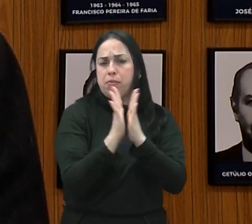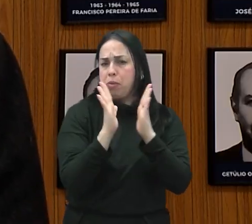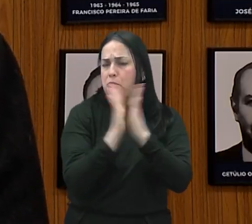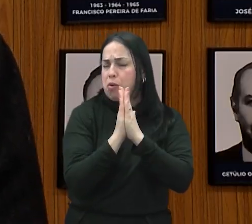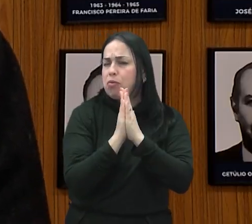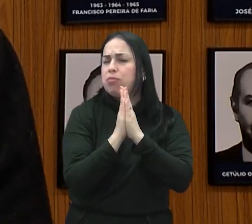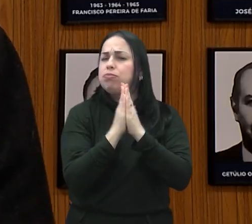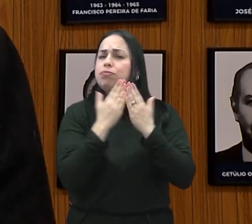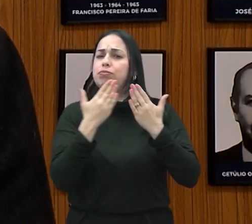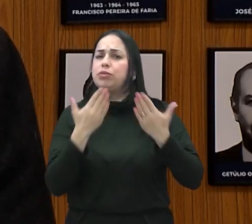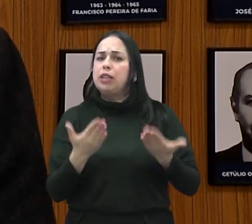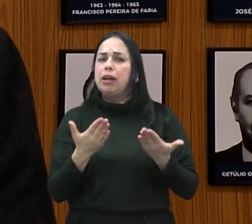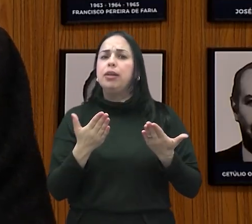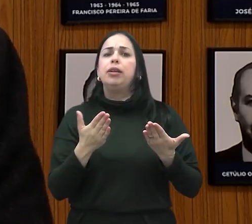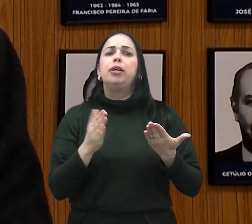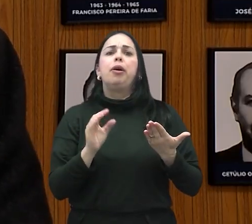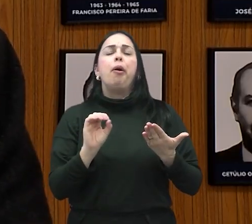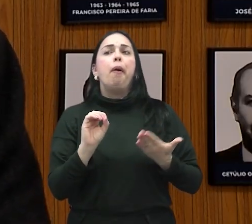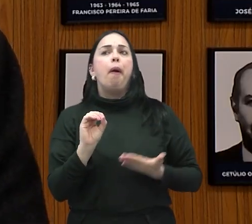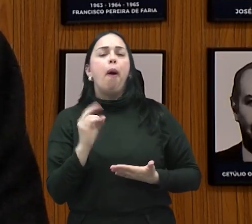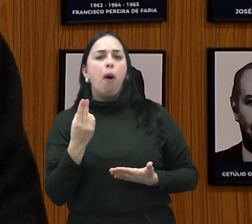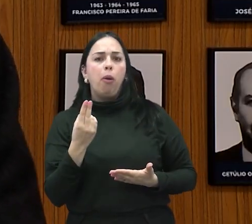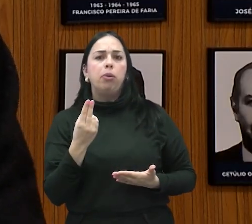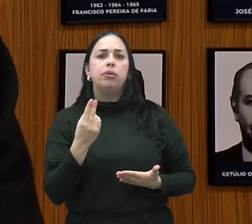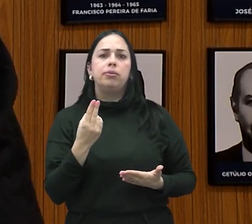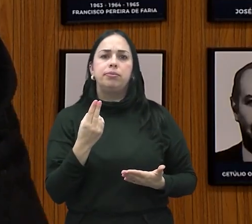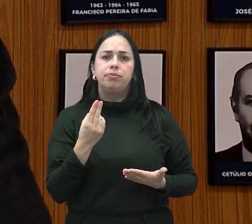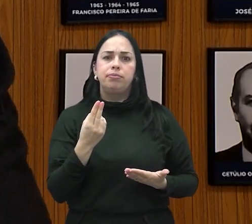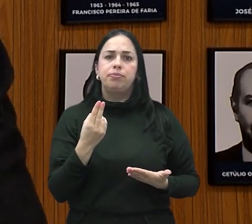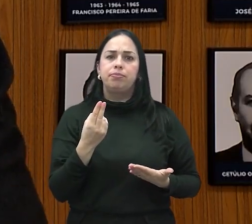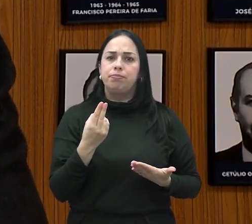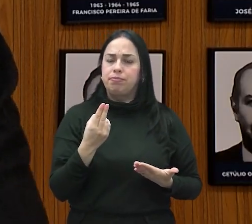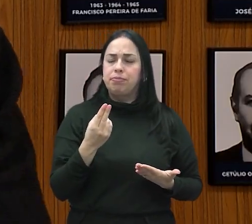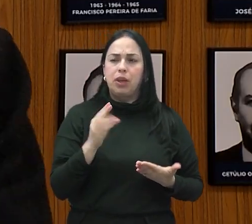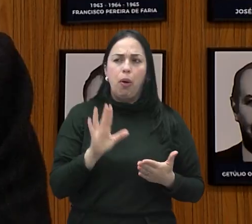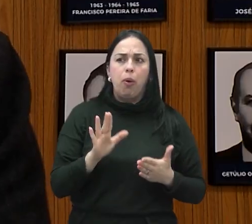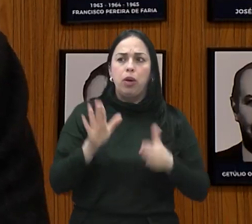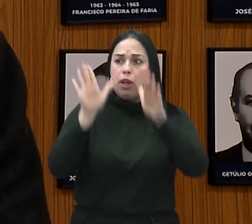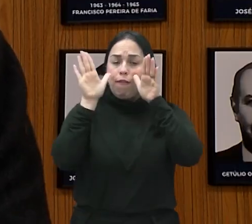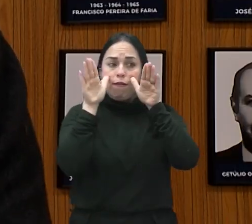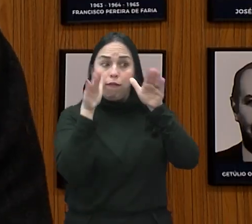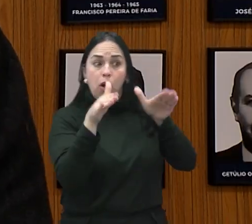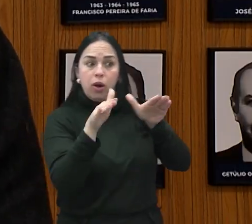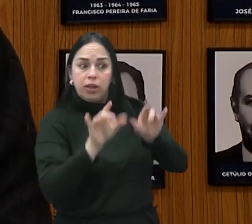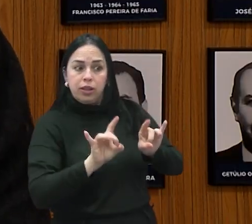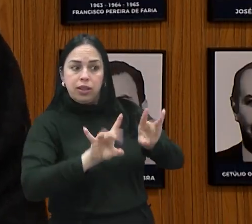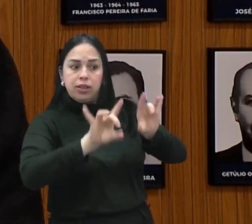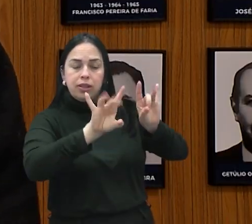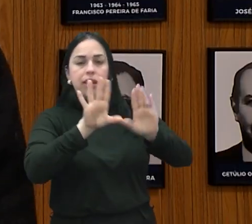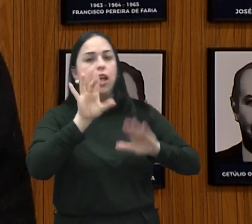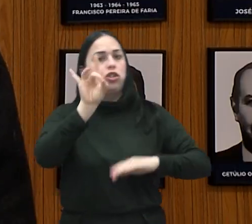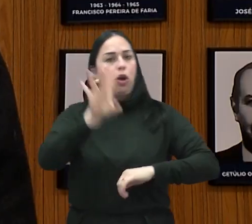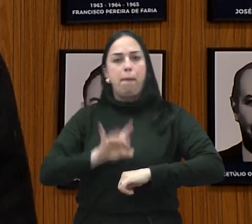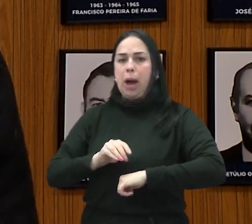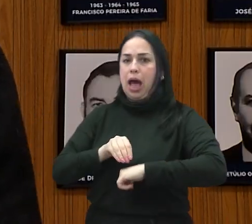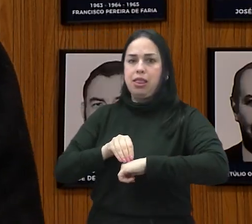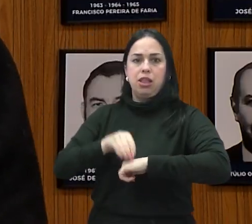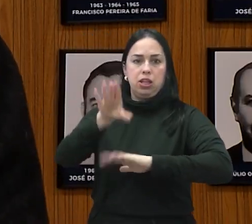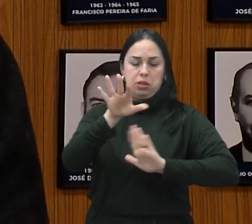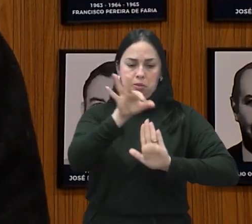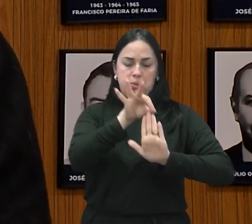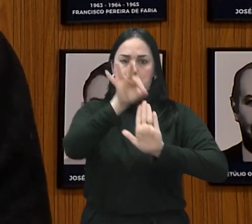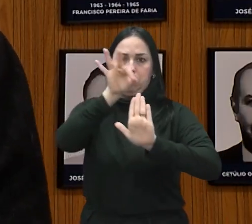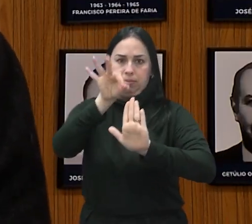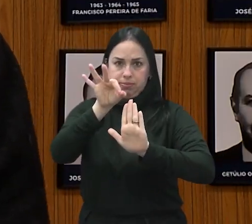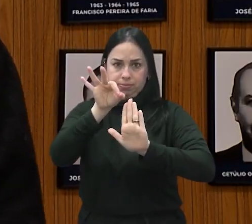por exemplo, ou que ele faça algo em específico, ele sugestiona